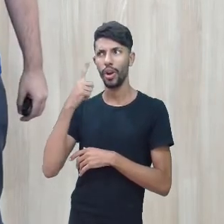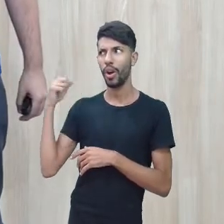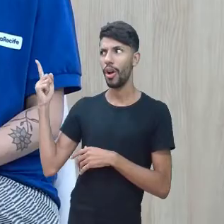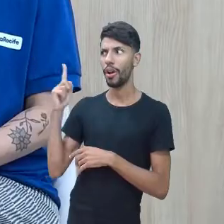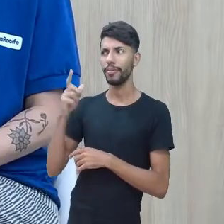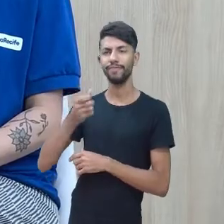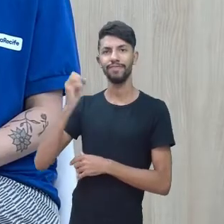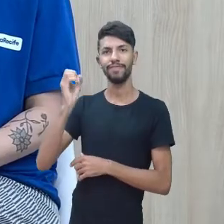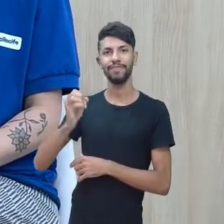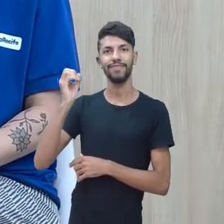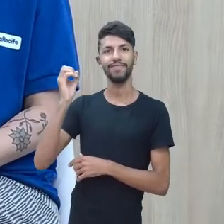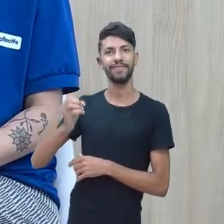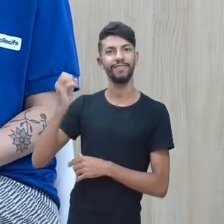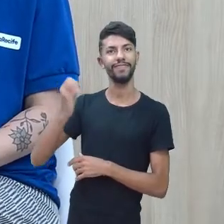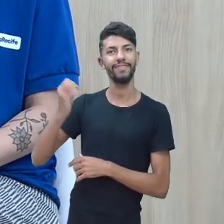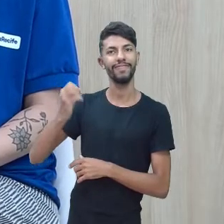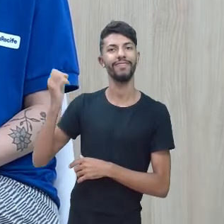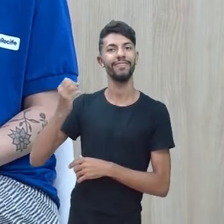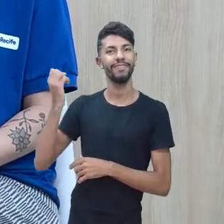professora.